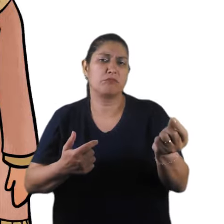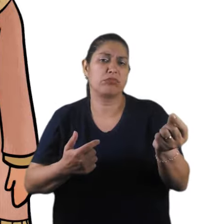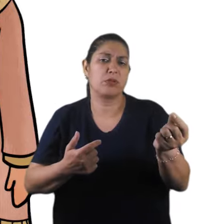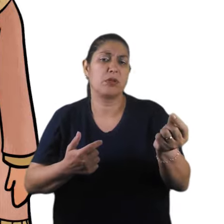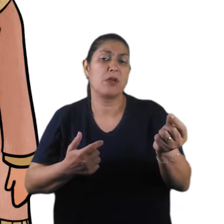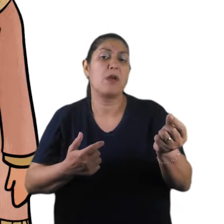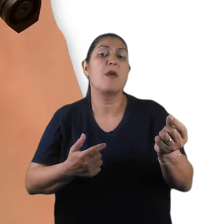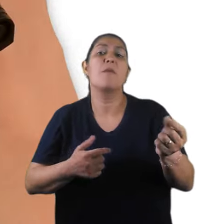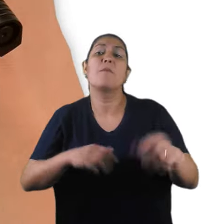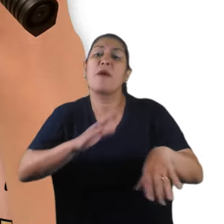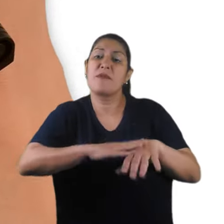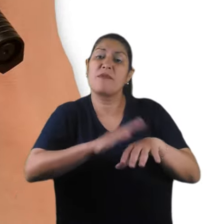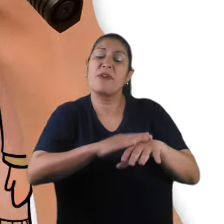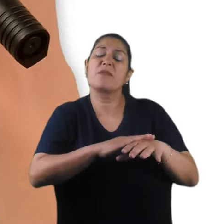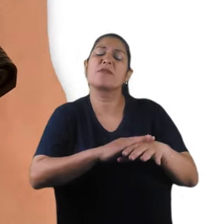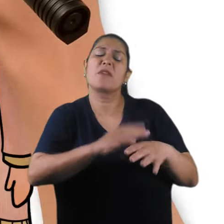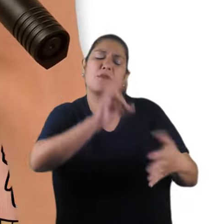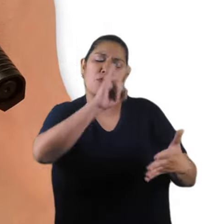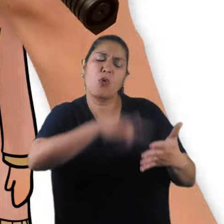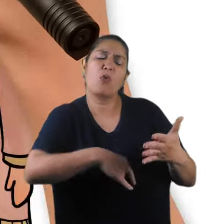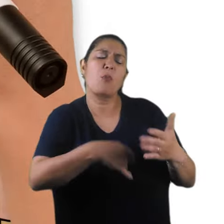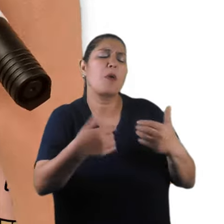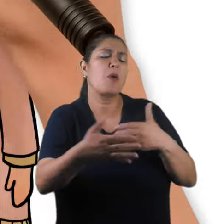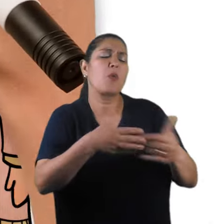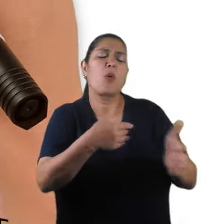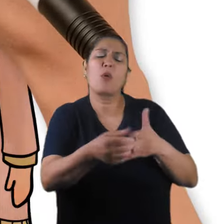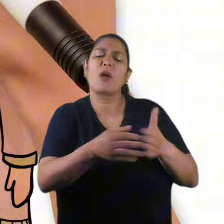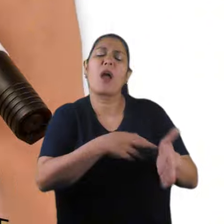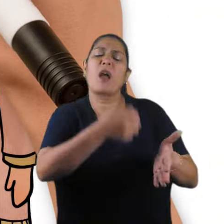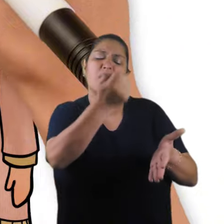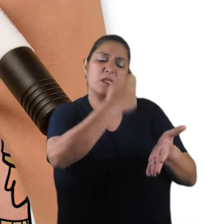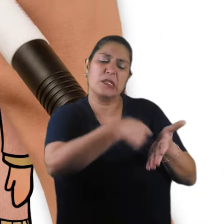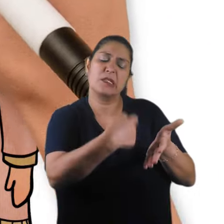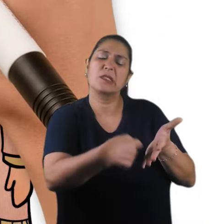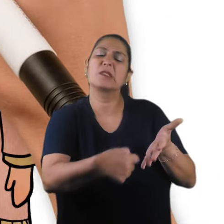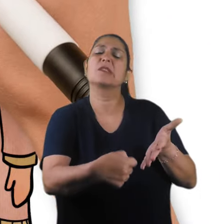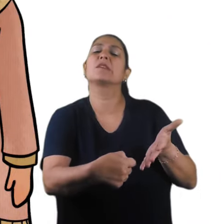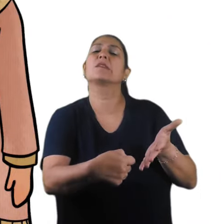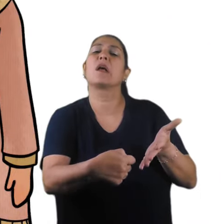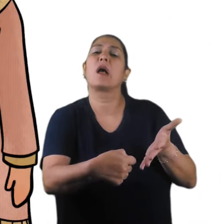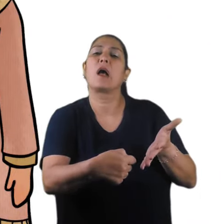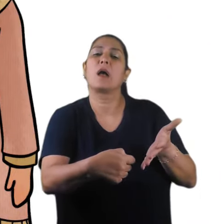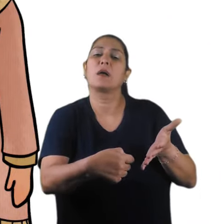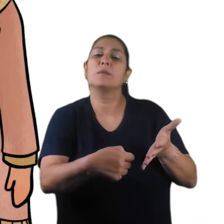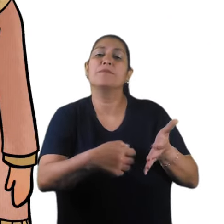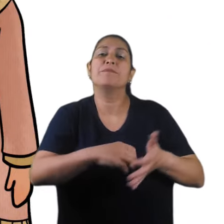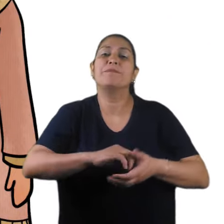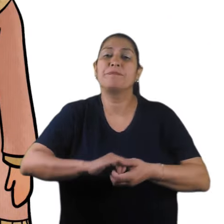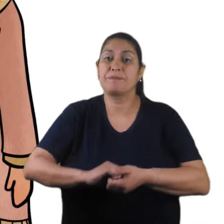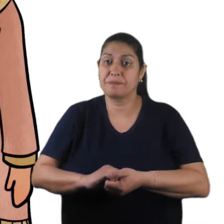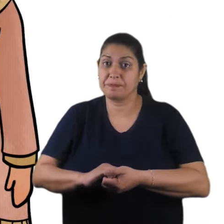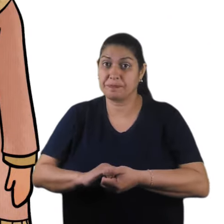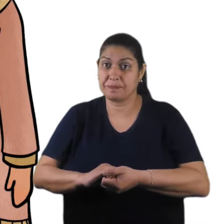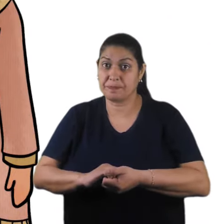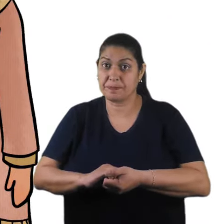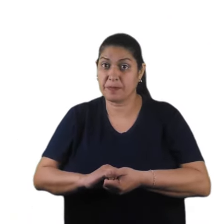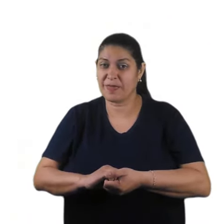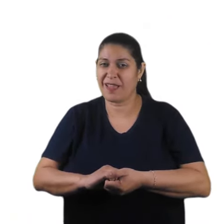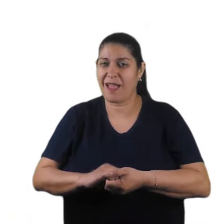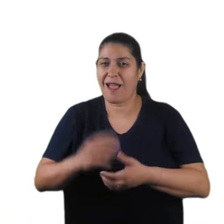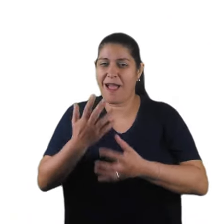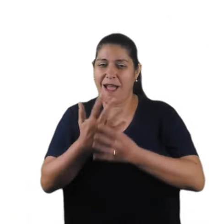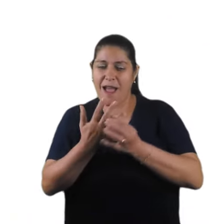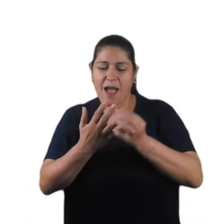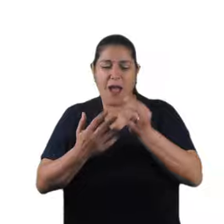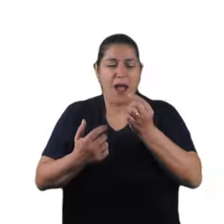reino, entregando a ele seu anel real, que era usado para assinar qualquer documento em seu